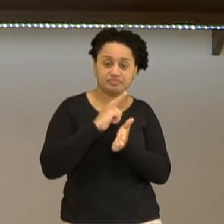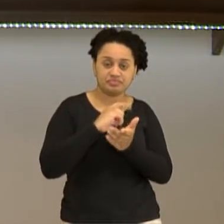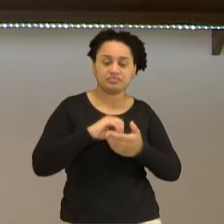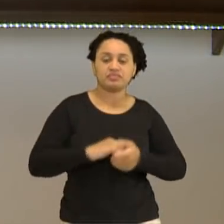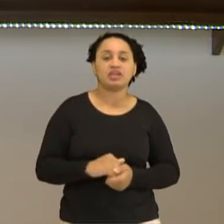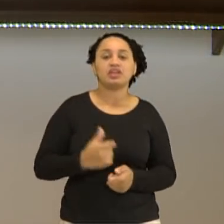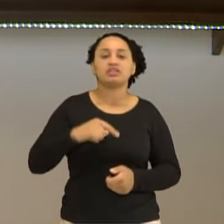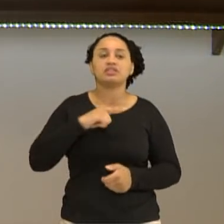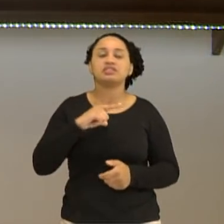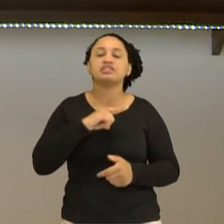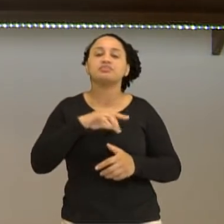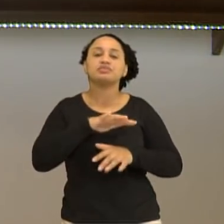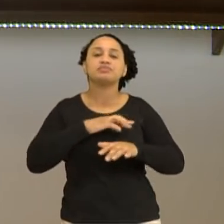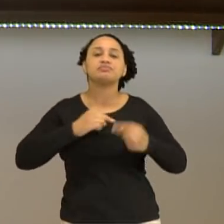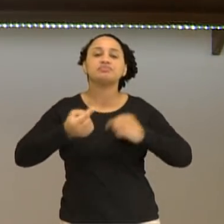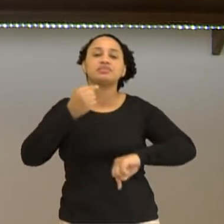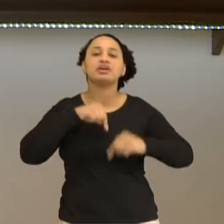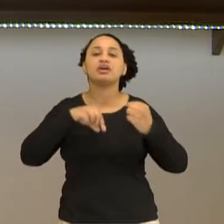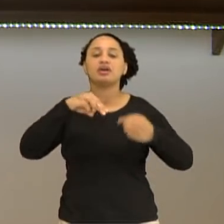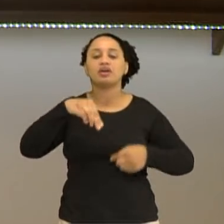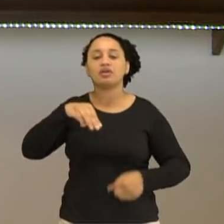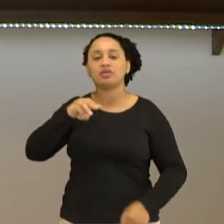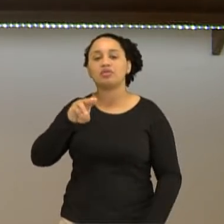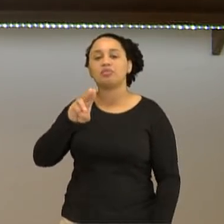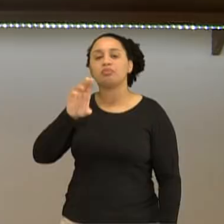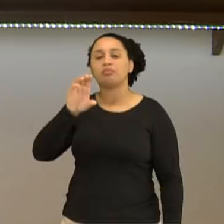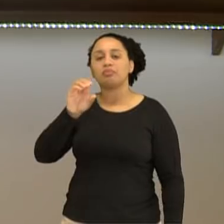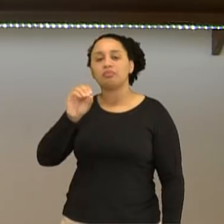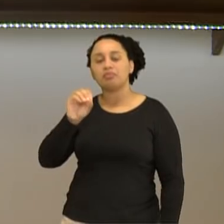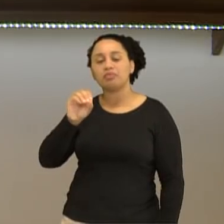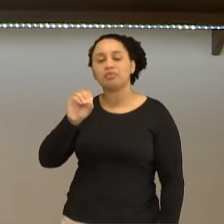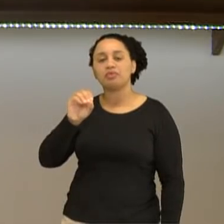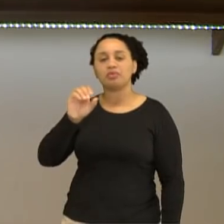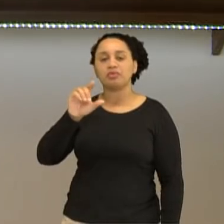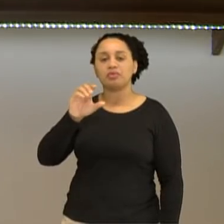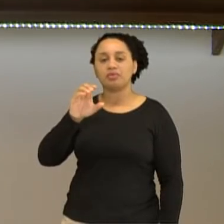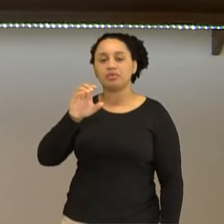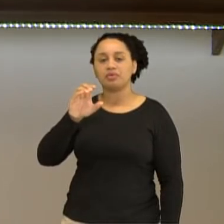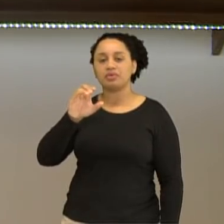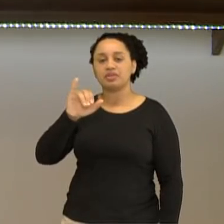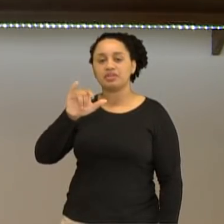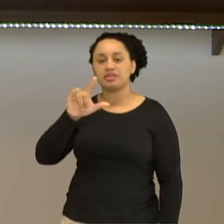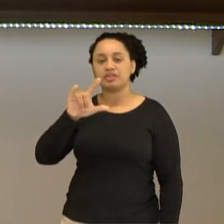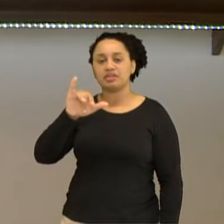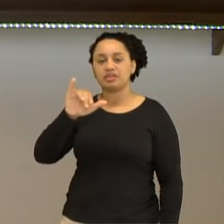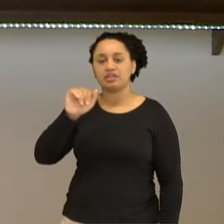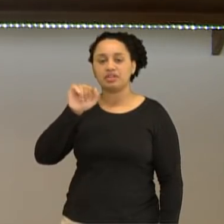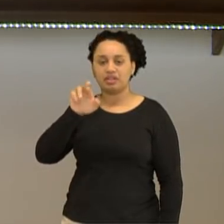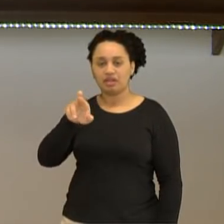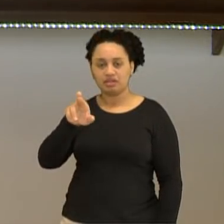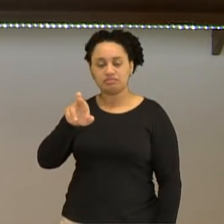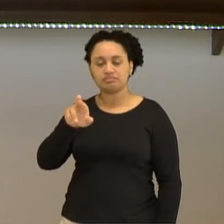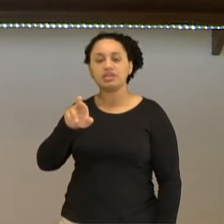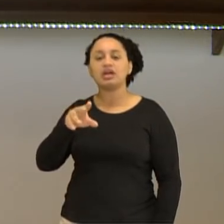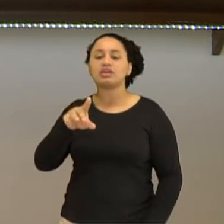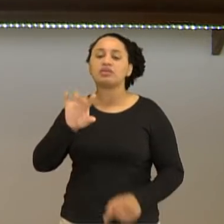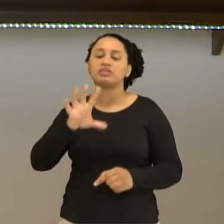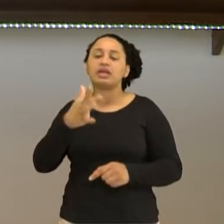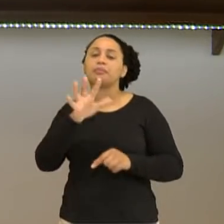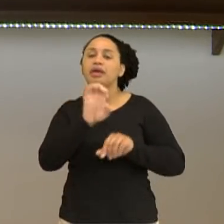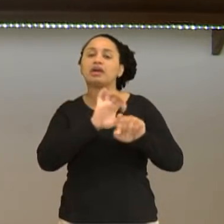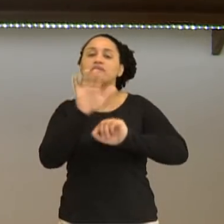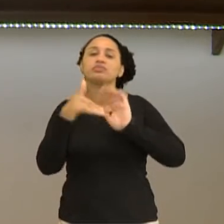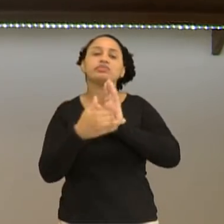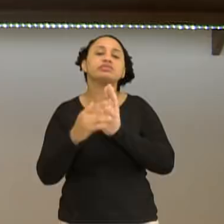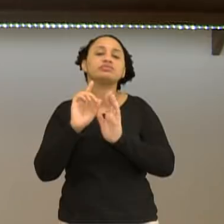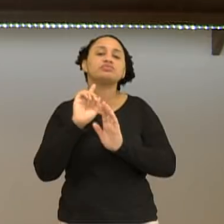mucociliar. Esse sistema, que fica lá no sistema respiratório, ele tem a função de pegar todos esses agentes agressores,